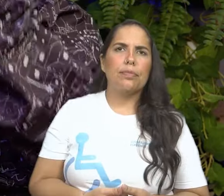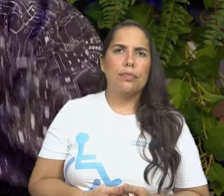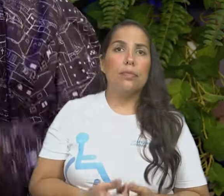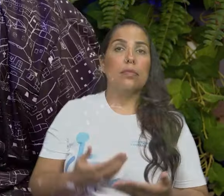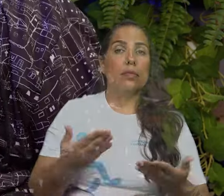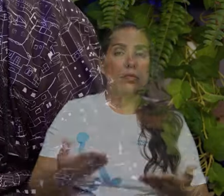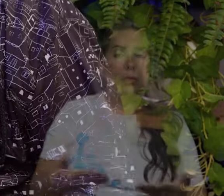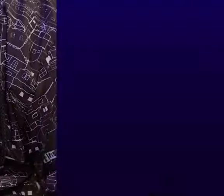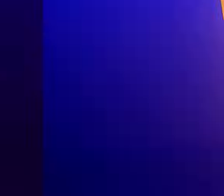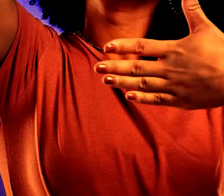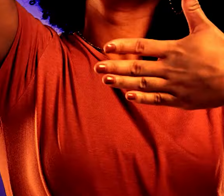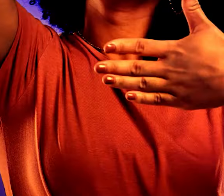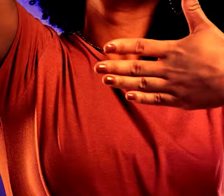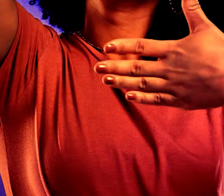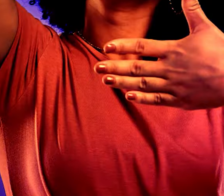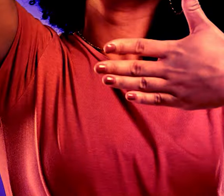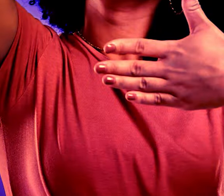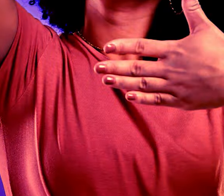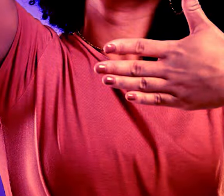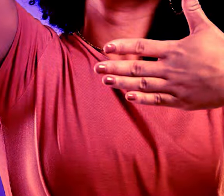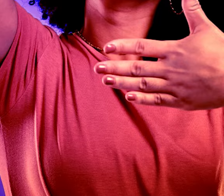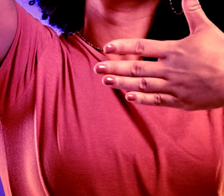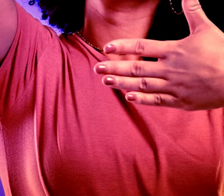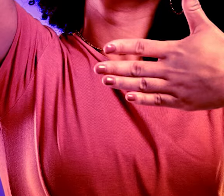é comandada pela cabeça